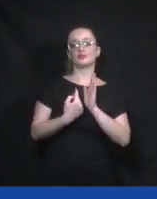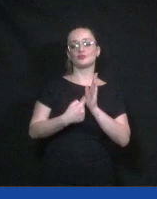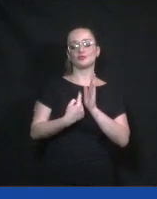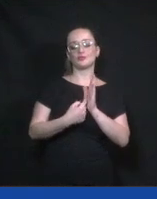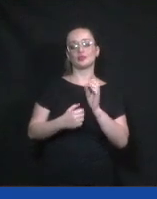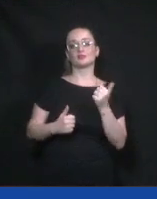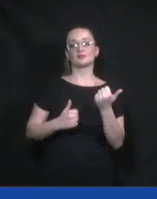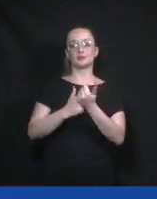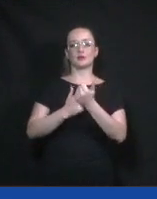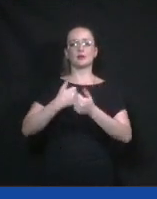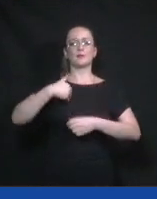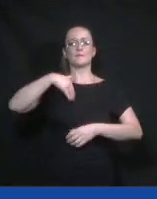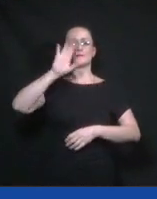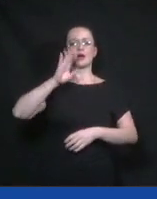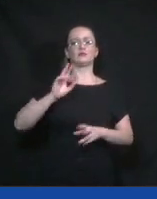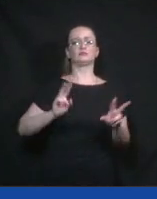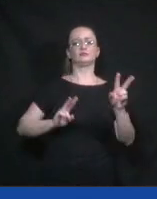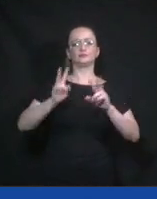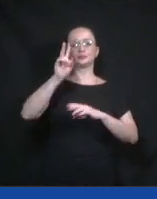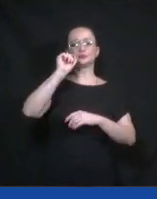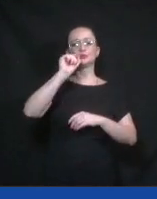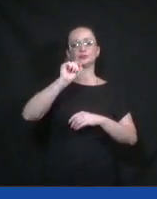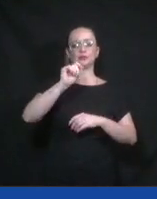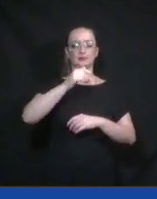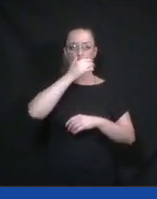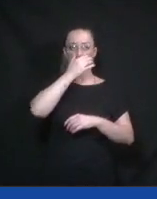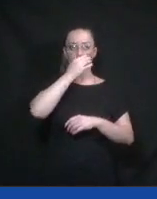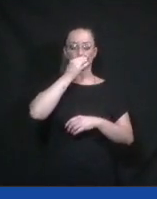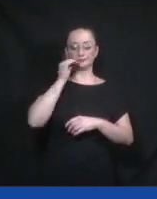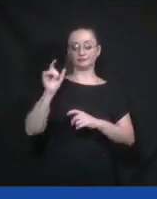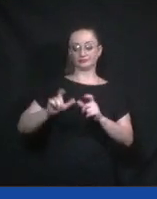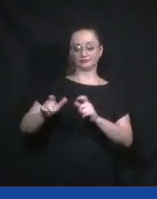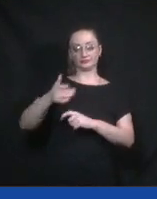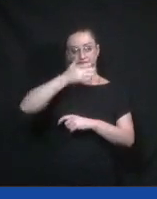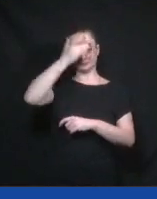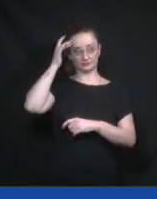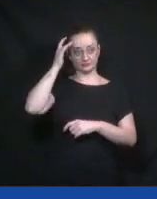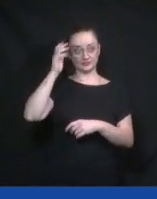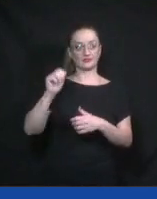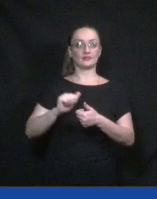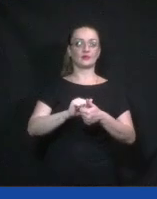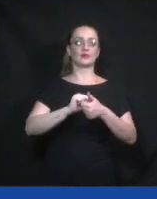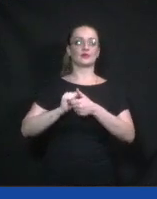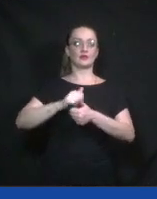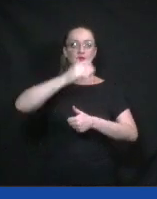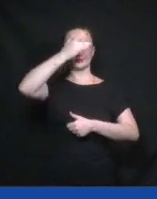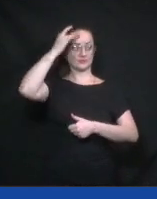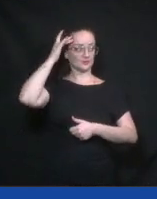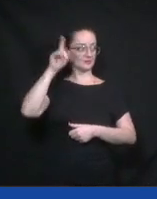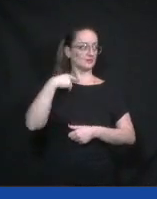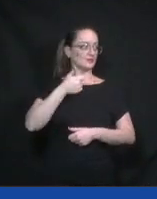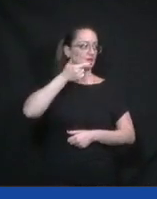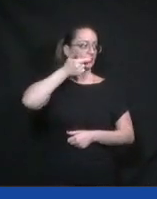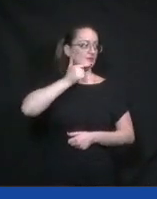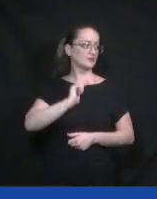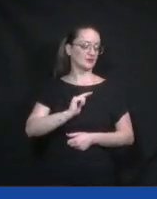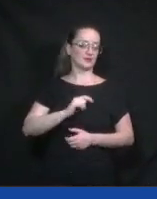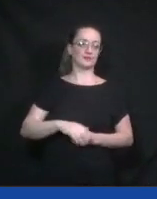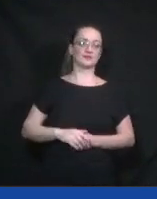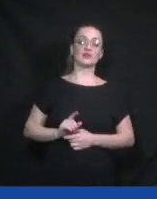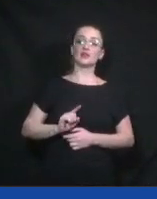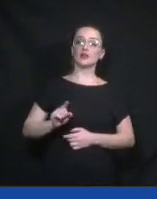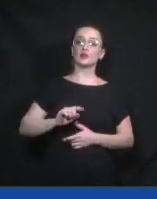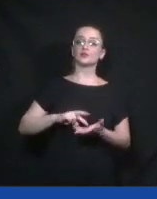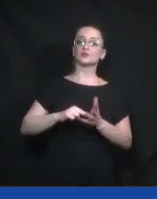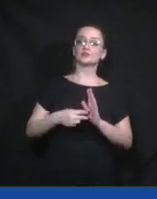nosso maior com maior valor está justamente nas pessoas na qualidade de pessoas que nós conseguimos reunir e